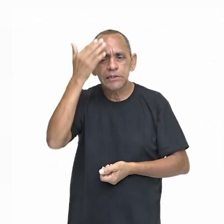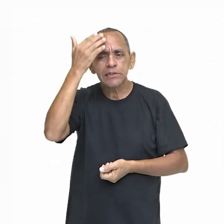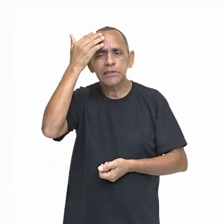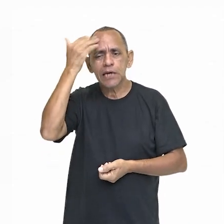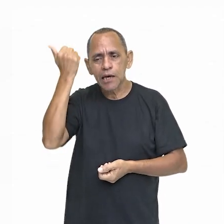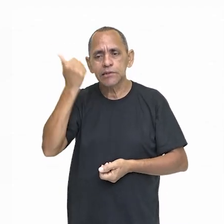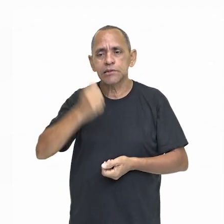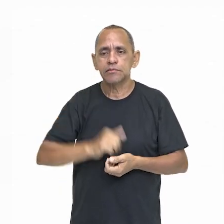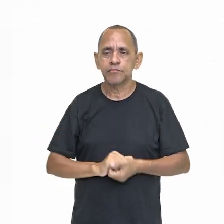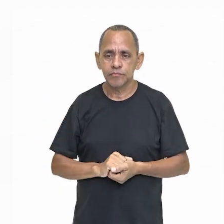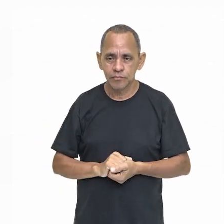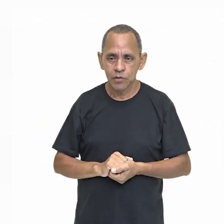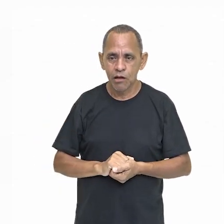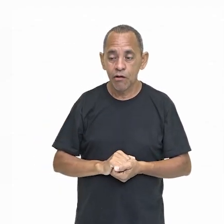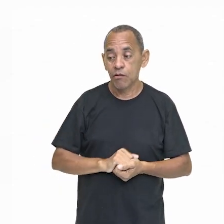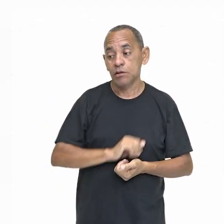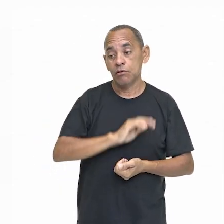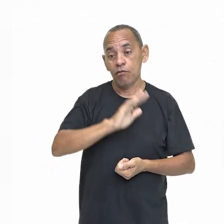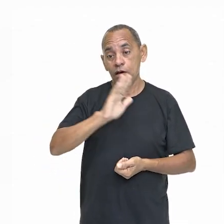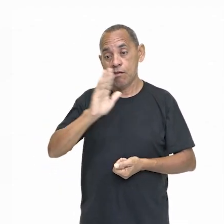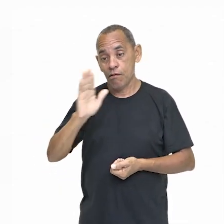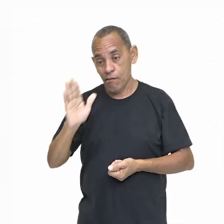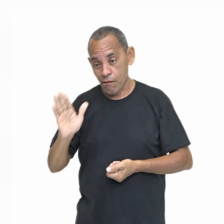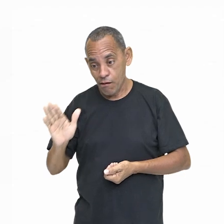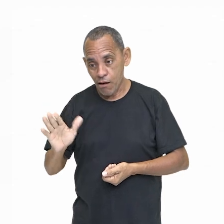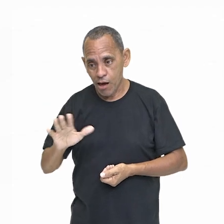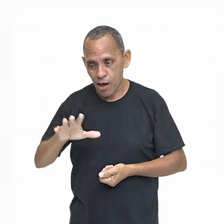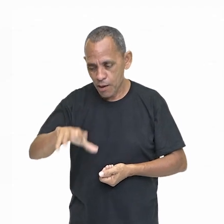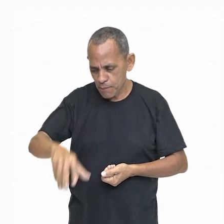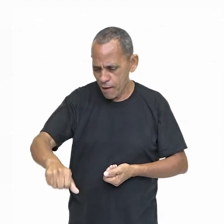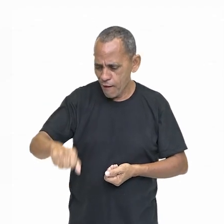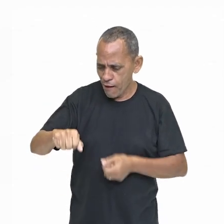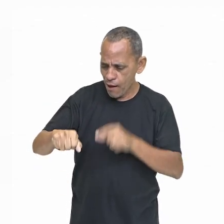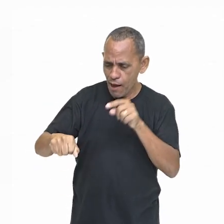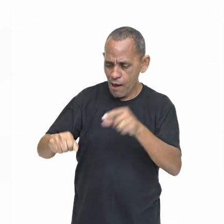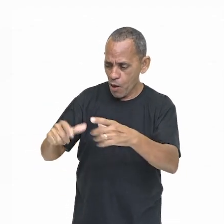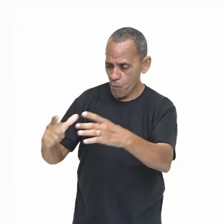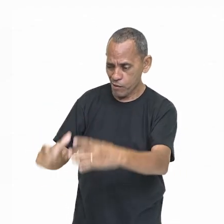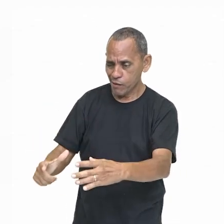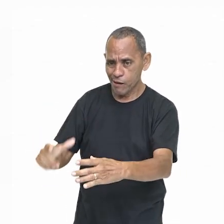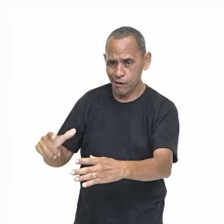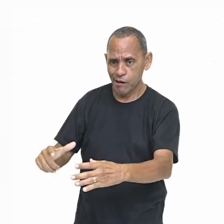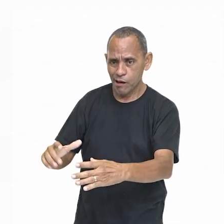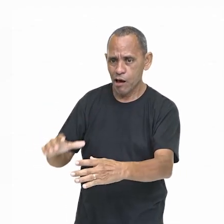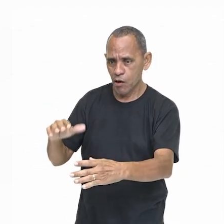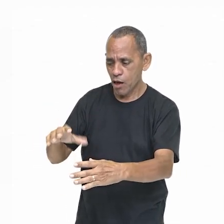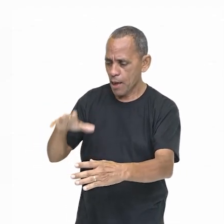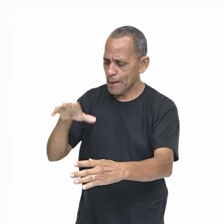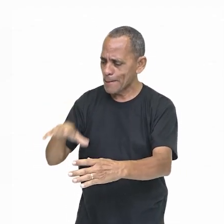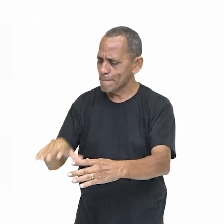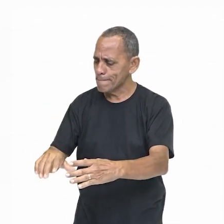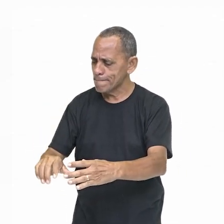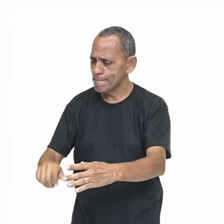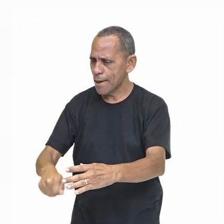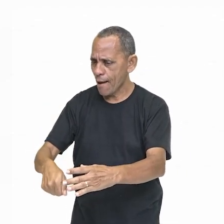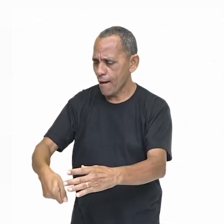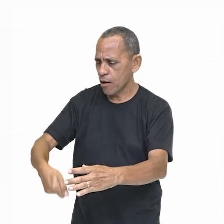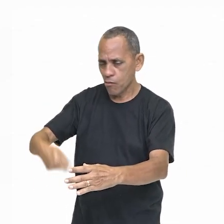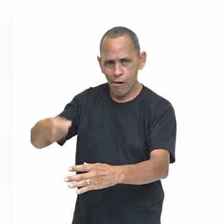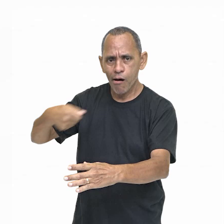faz o seguinte, vai lá pegar essa comida. Aí você, no momento que pega a